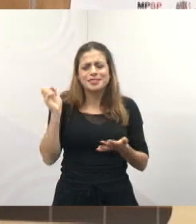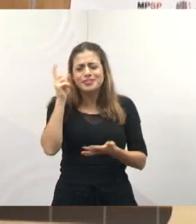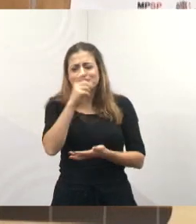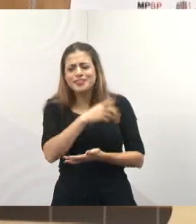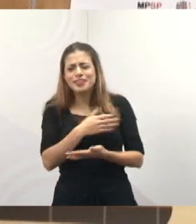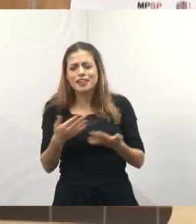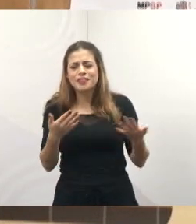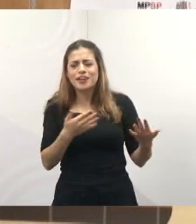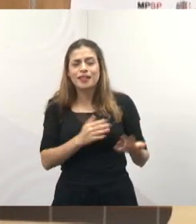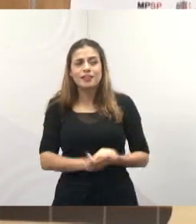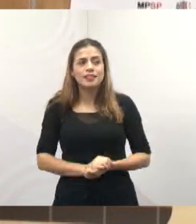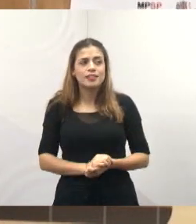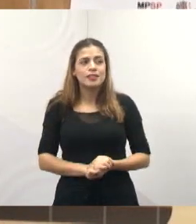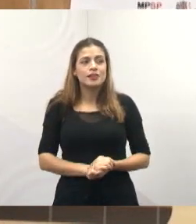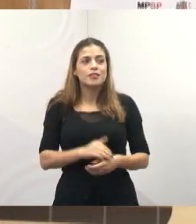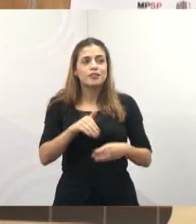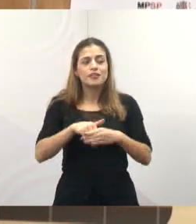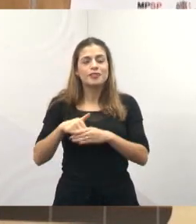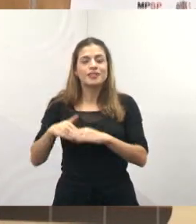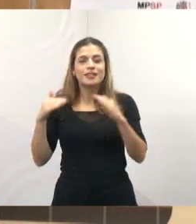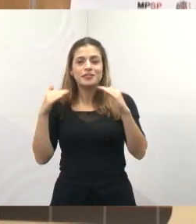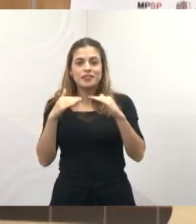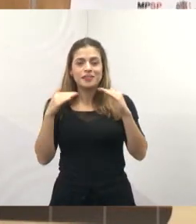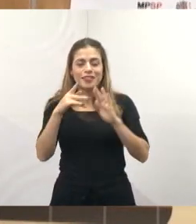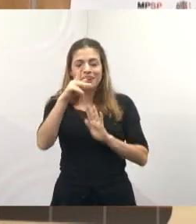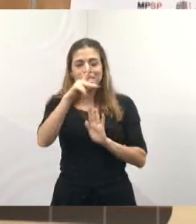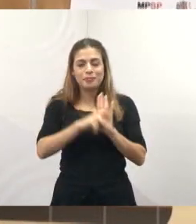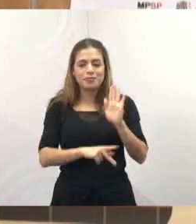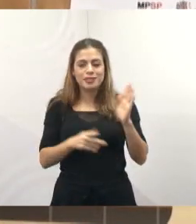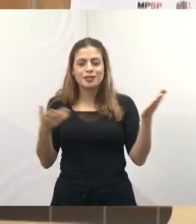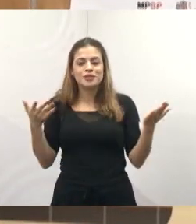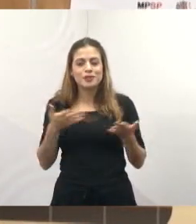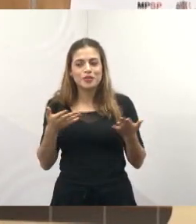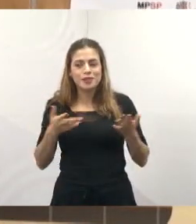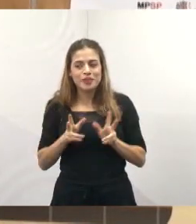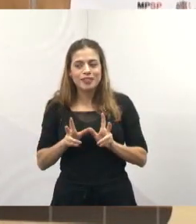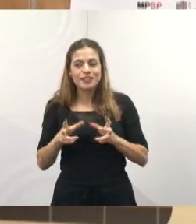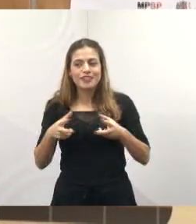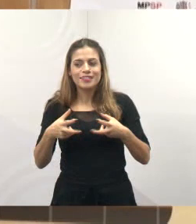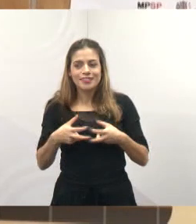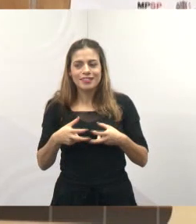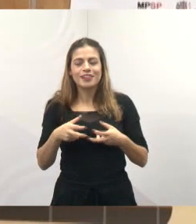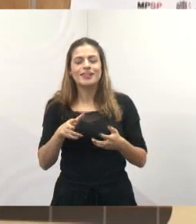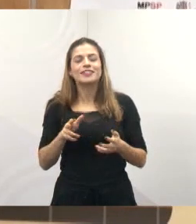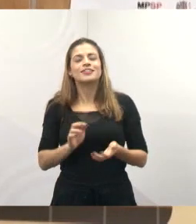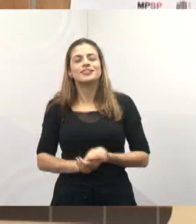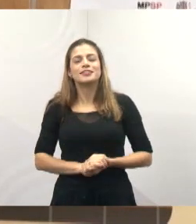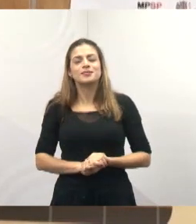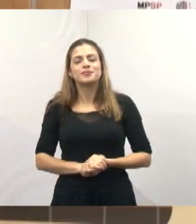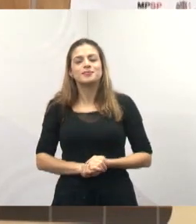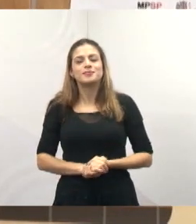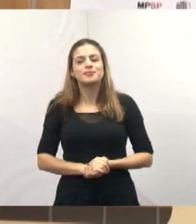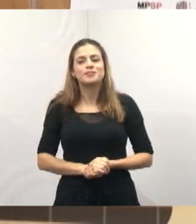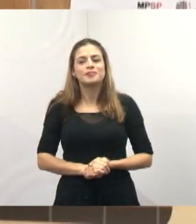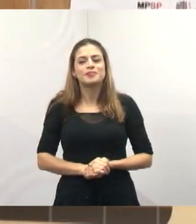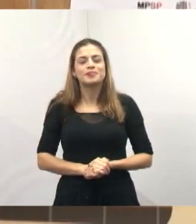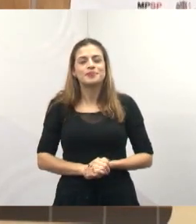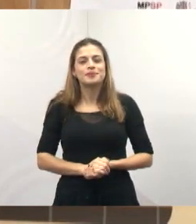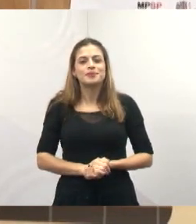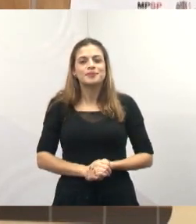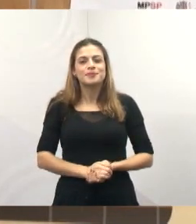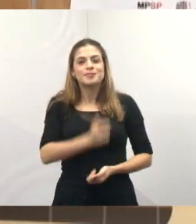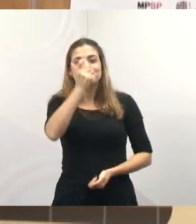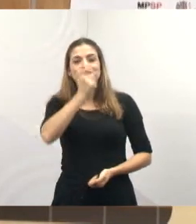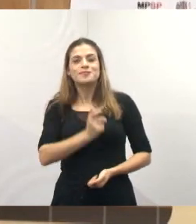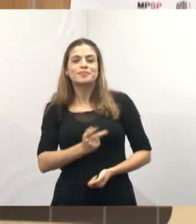votar favorável esse projeto hoje aqui na casa, aqui na Câmara Municipal de Jacareí. Quem fala